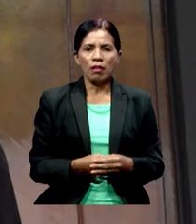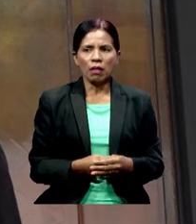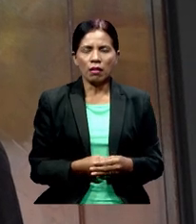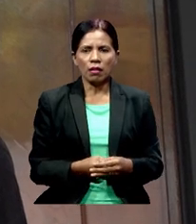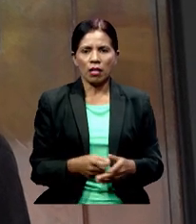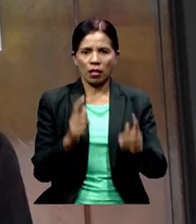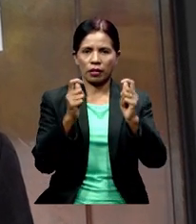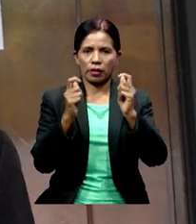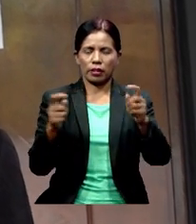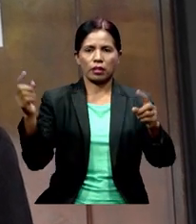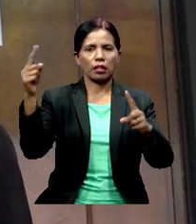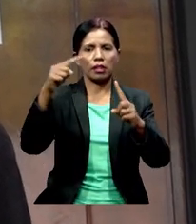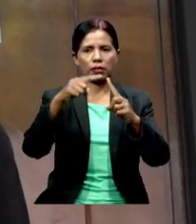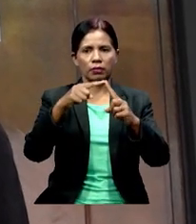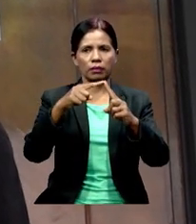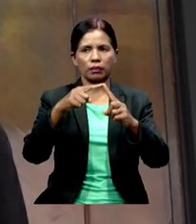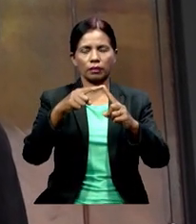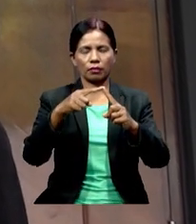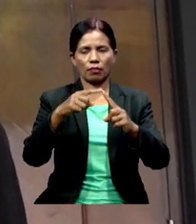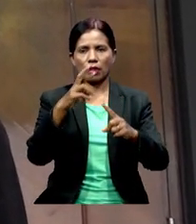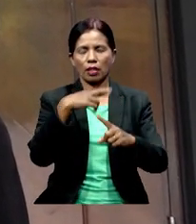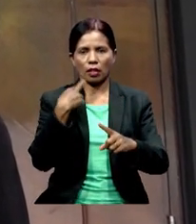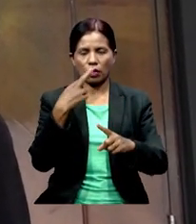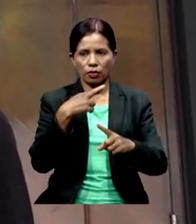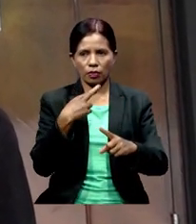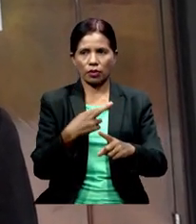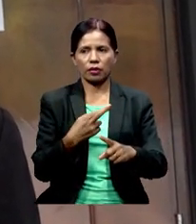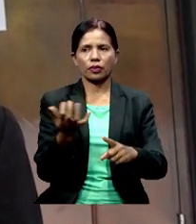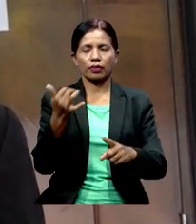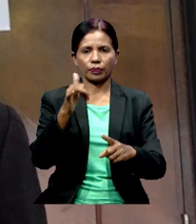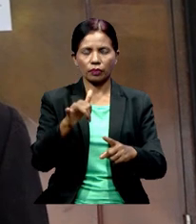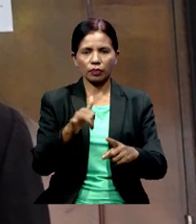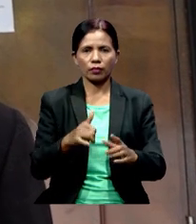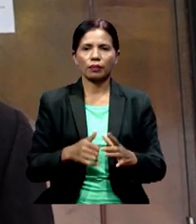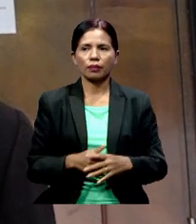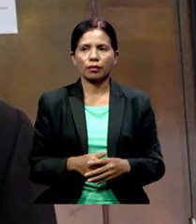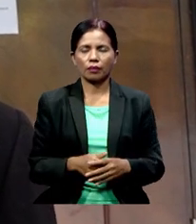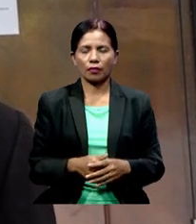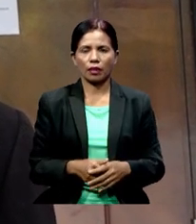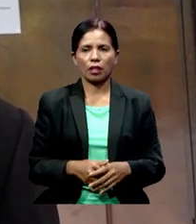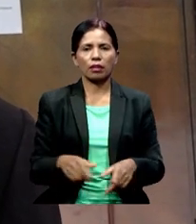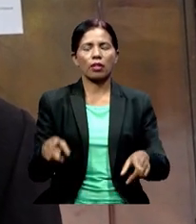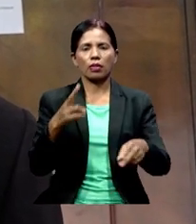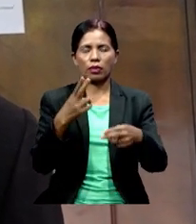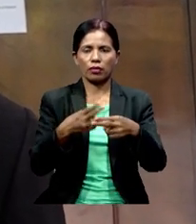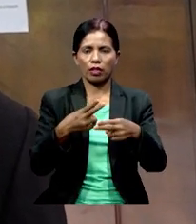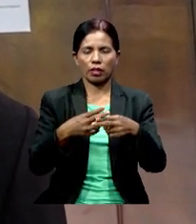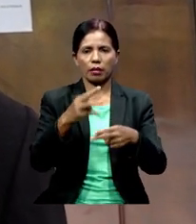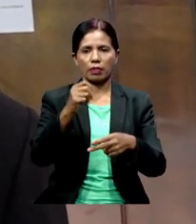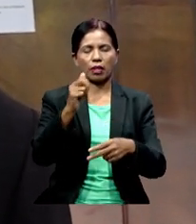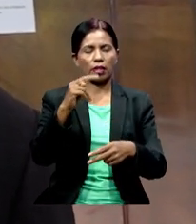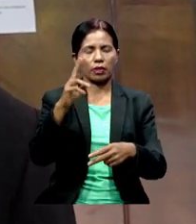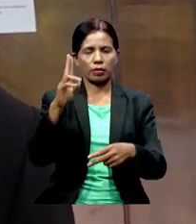testi vai a pos na nesa Manu Vitoria no mose uluk